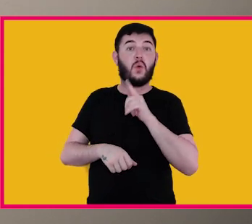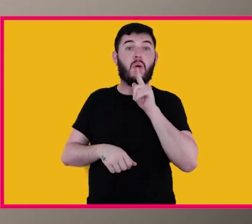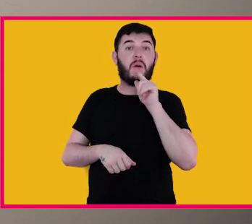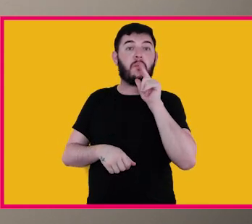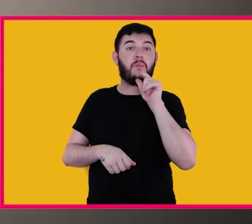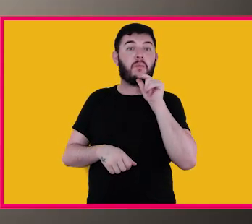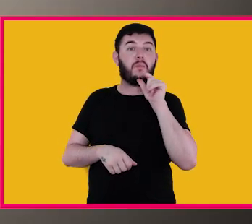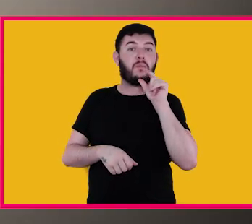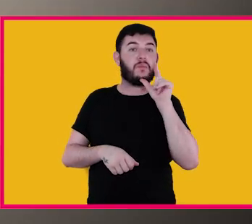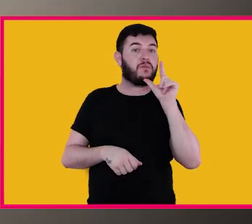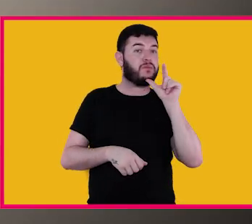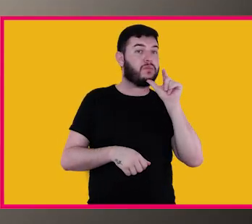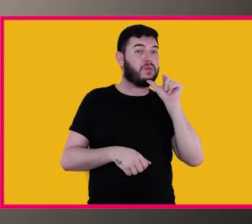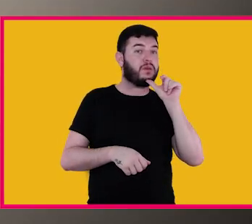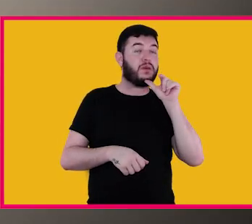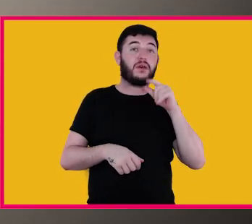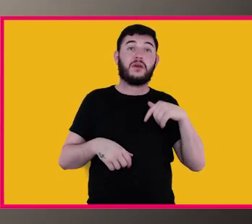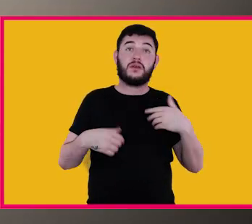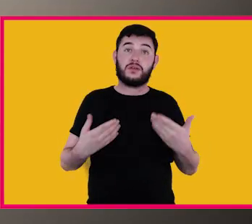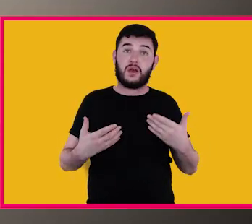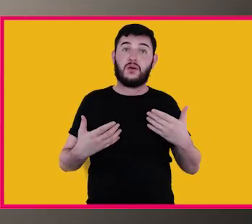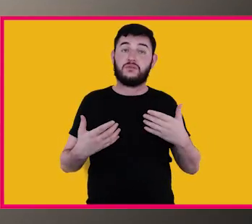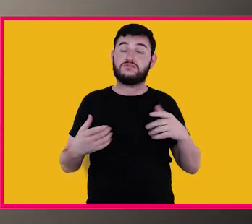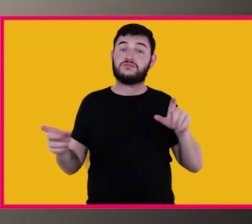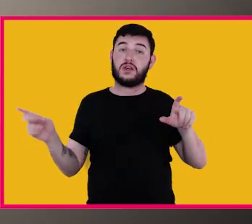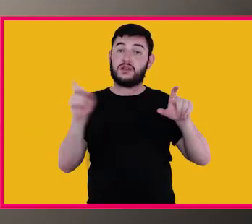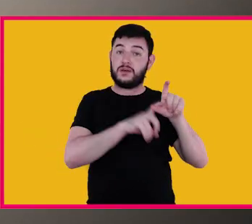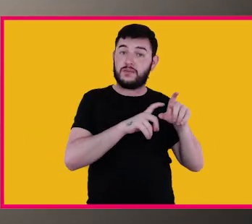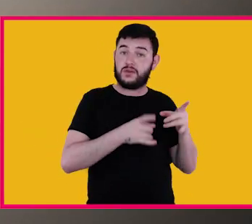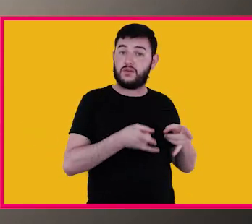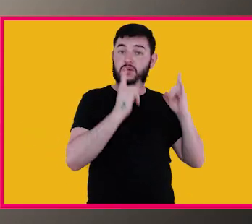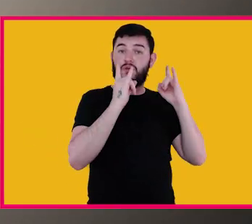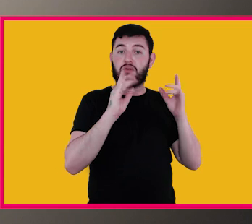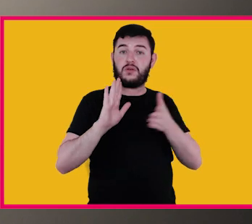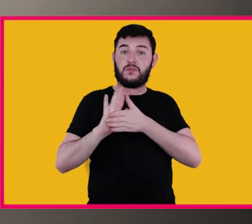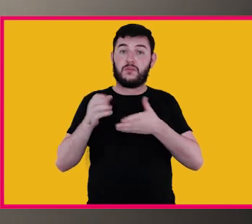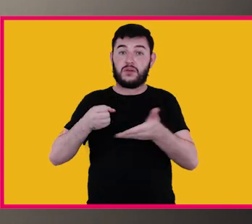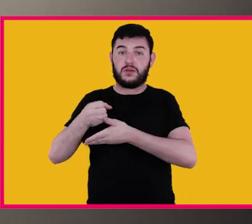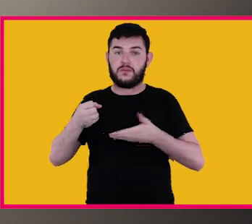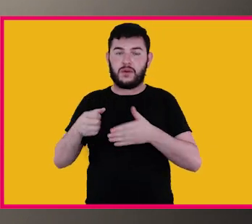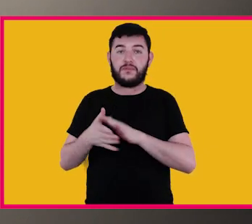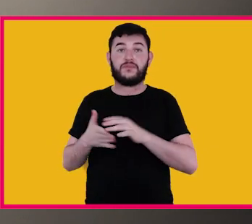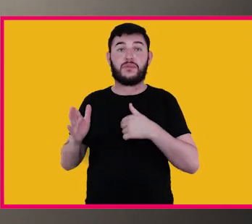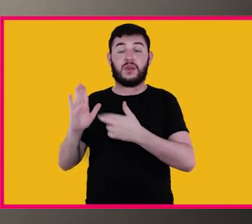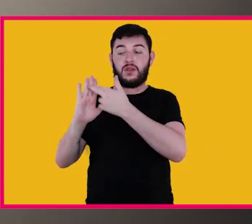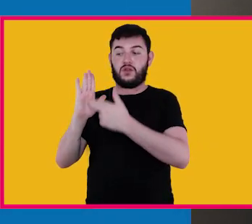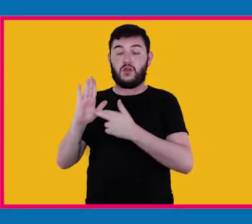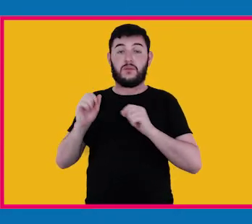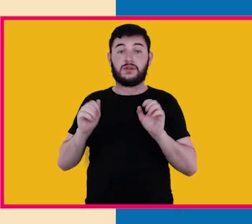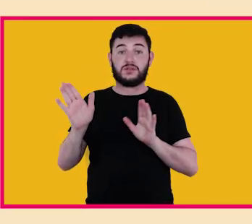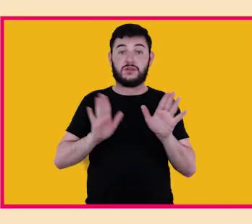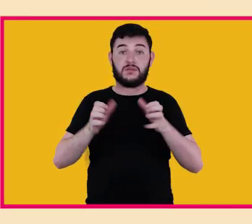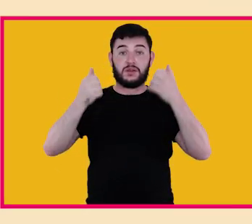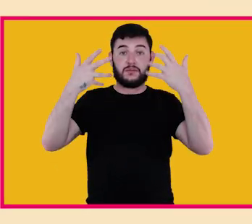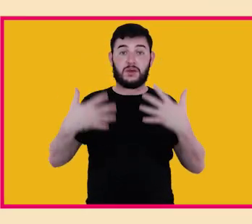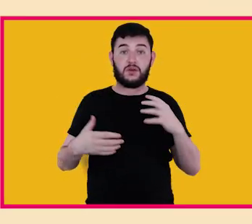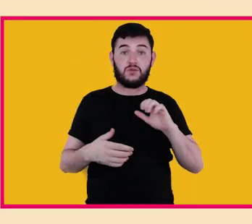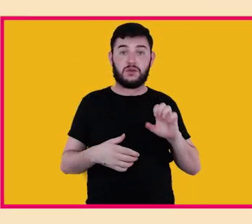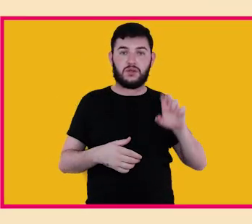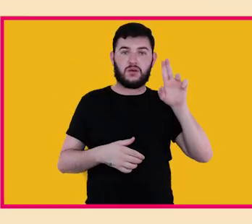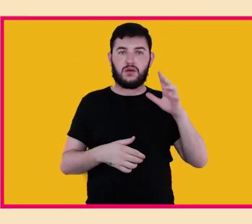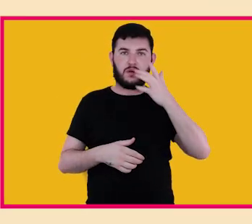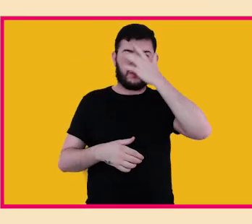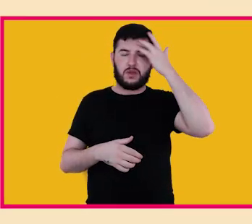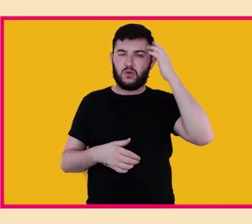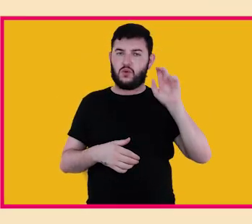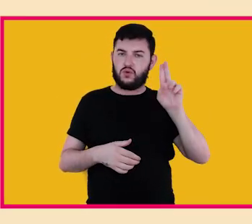do núcleo básico. Também é importante ressaltar que a norma brasileira de acessibilidade diz que em uma edificação como o CEL, nenhum usuário deve se deslocar mais do que